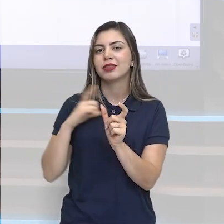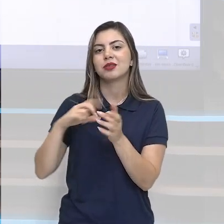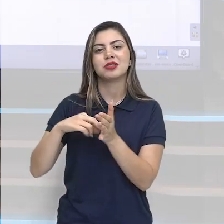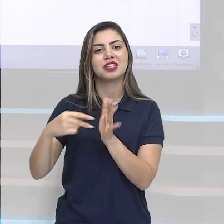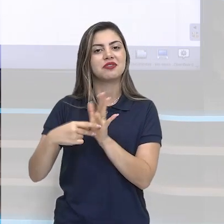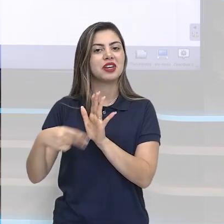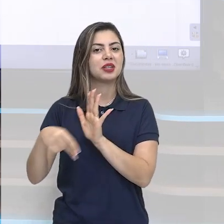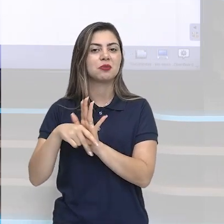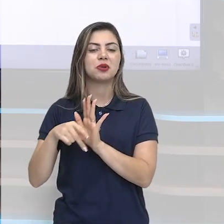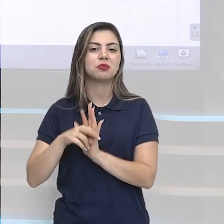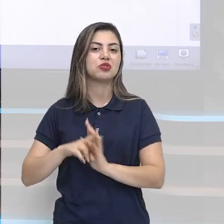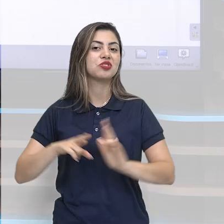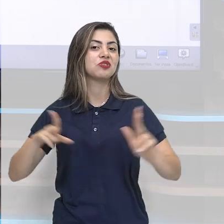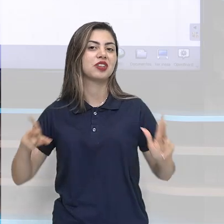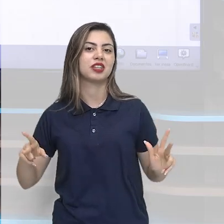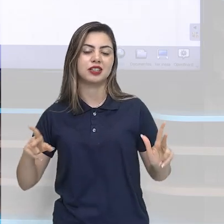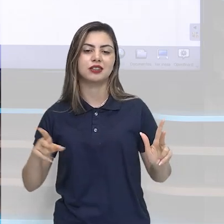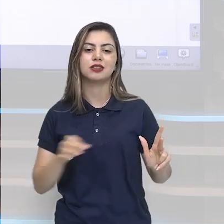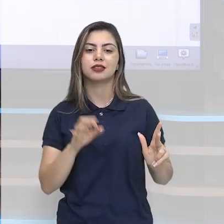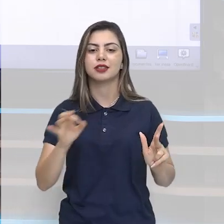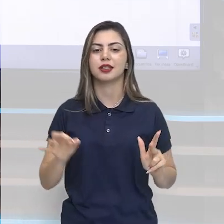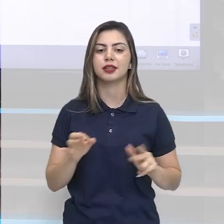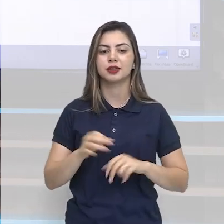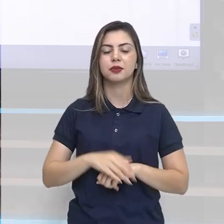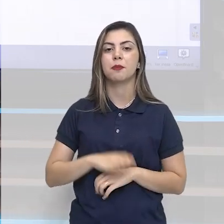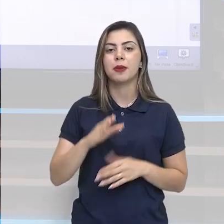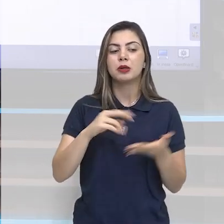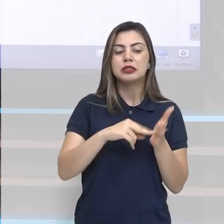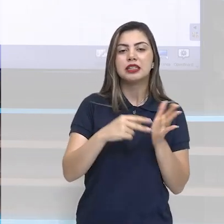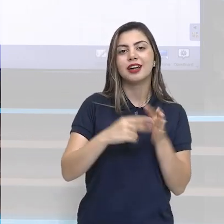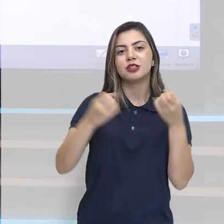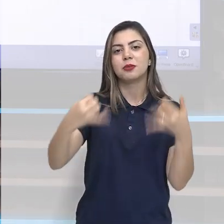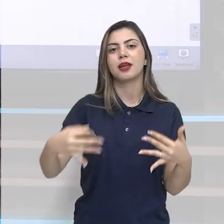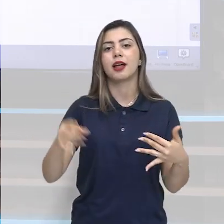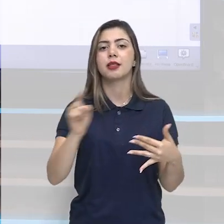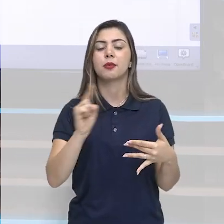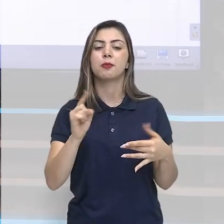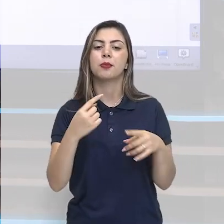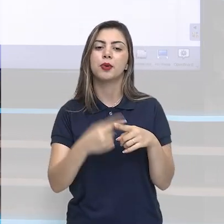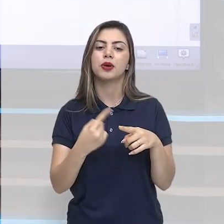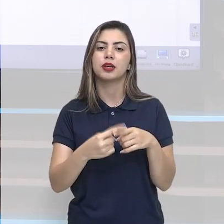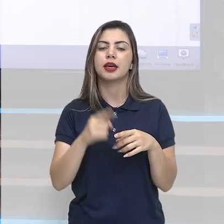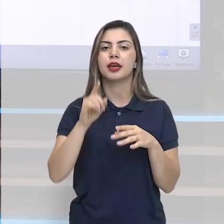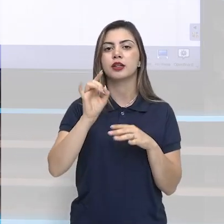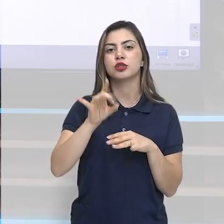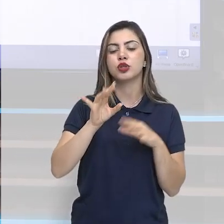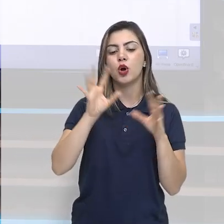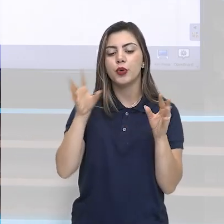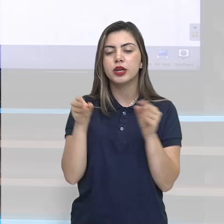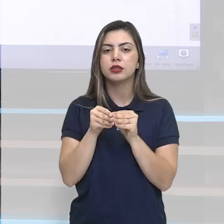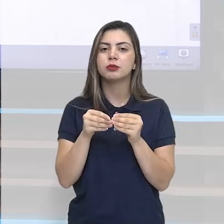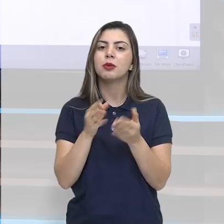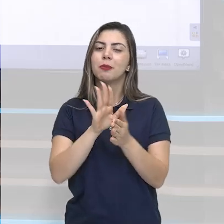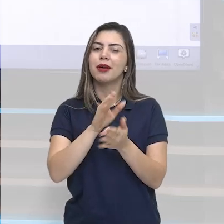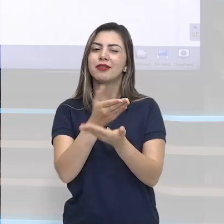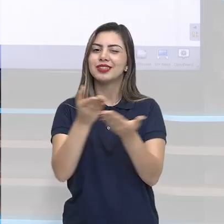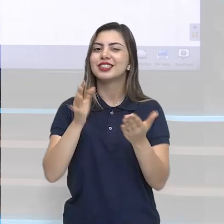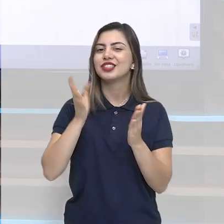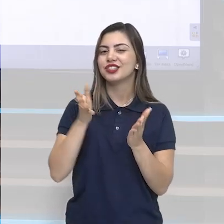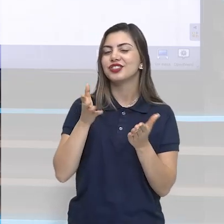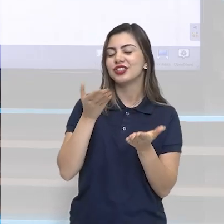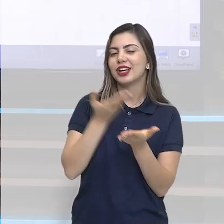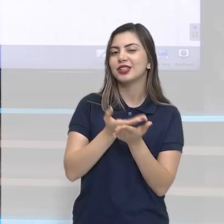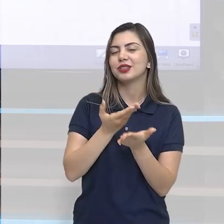de todas elas, só não estou passando aqui para você, para nós darmos continuidade, né, no nosso conteúdo, mas você já está entendendo